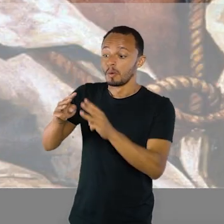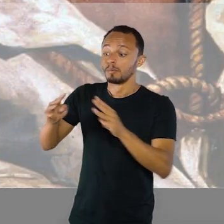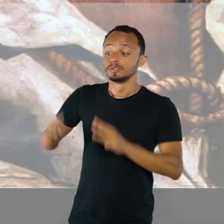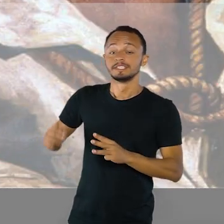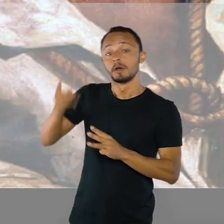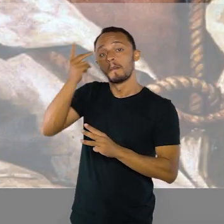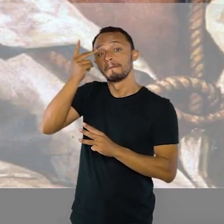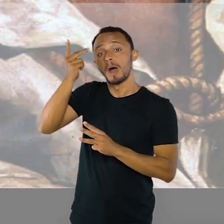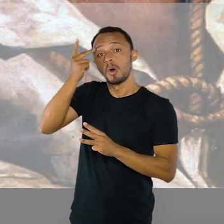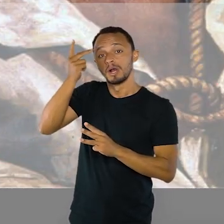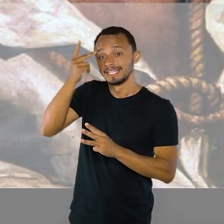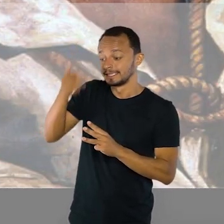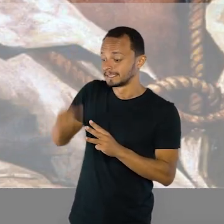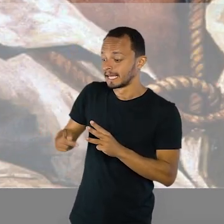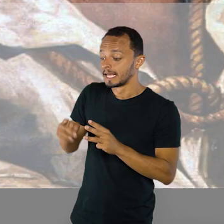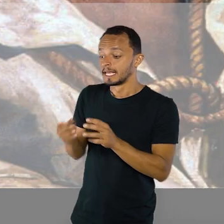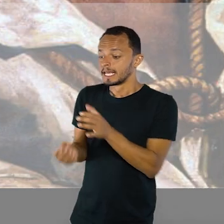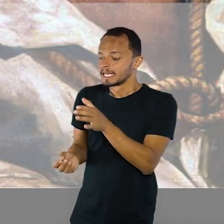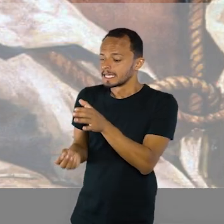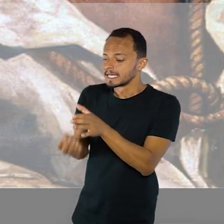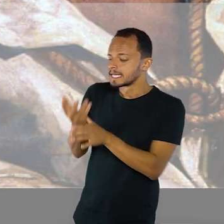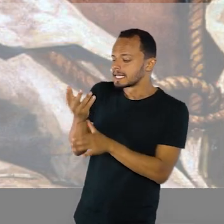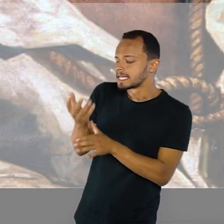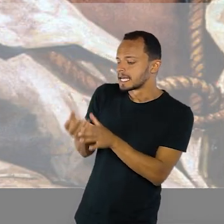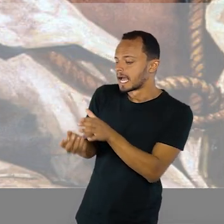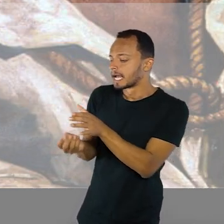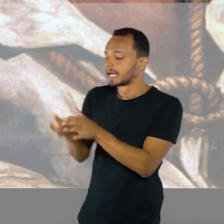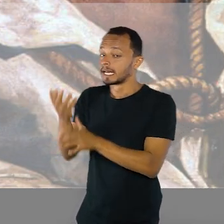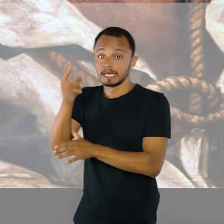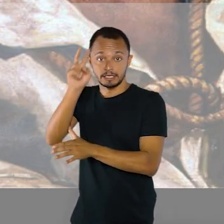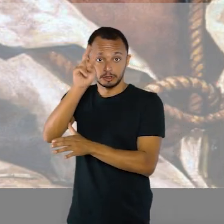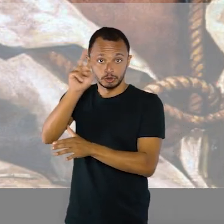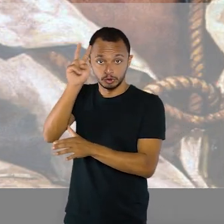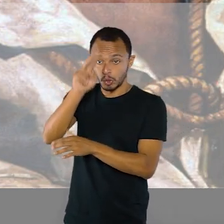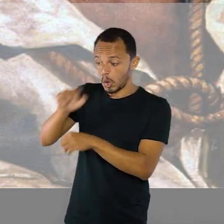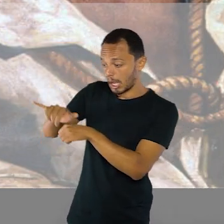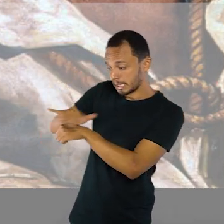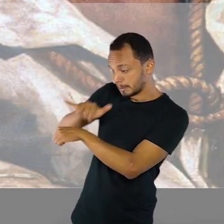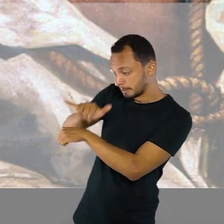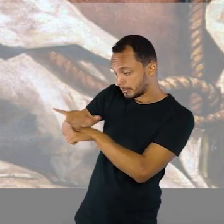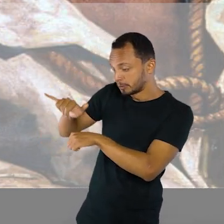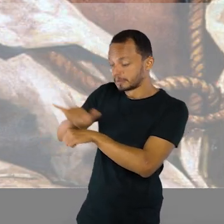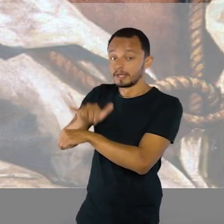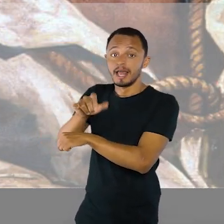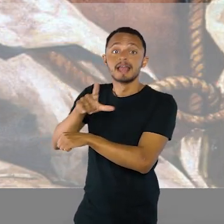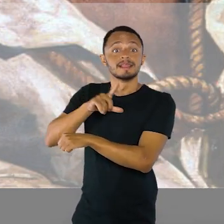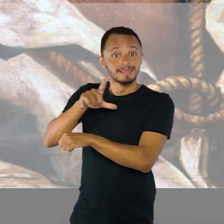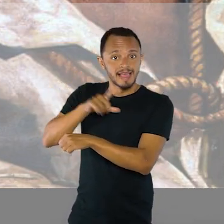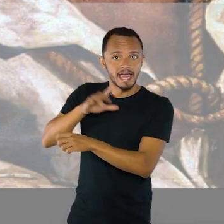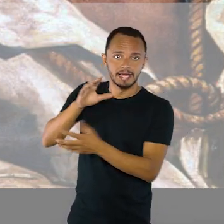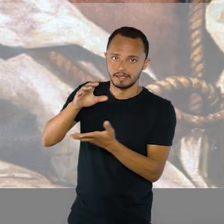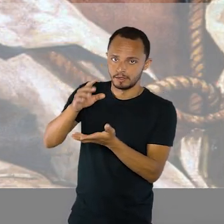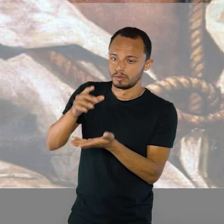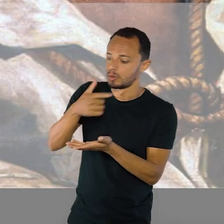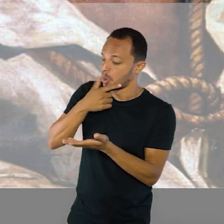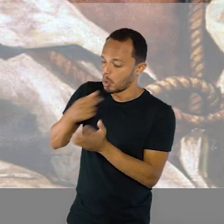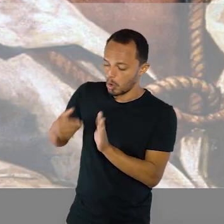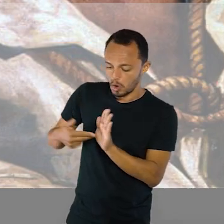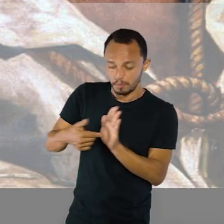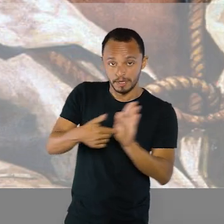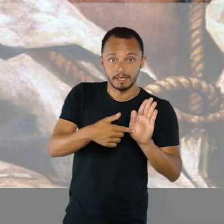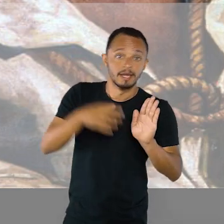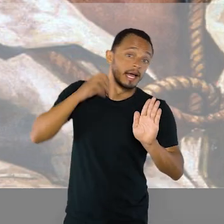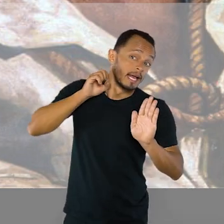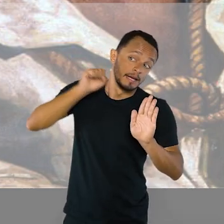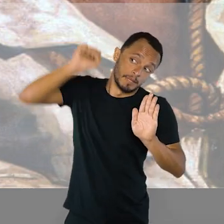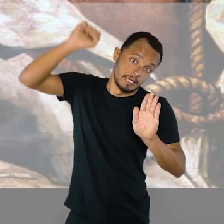passa a fabricar a história a partir das suas imagens. Novamente, nós vamos ter a figura do Tiradentes colocado como um